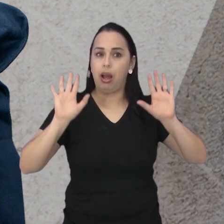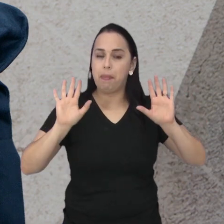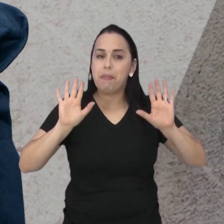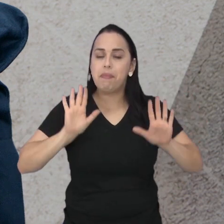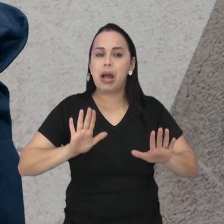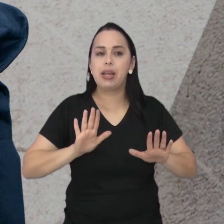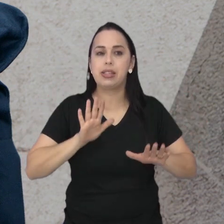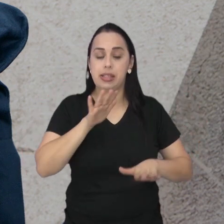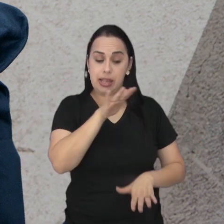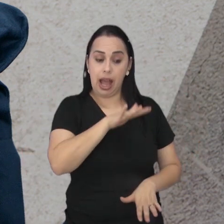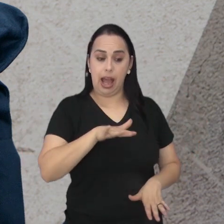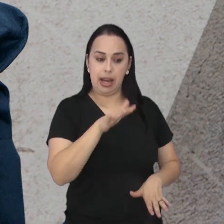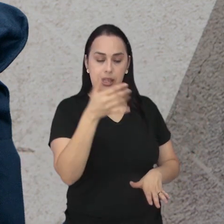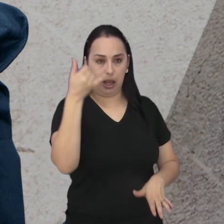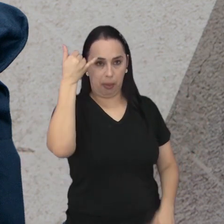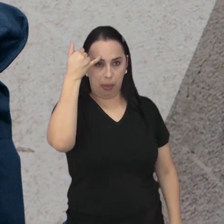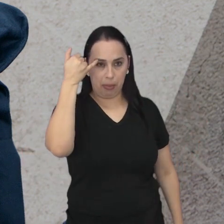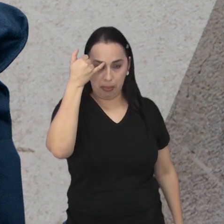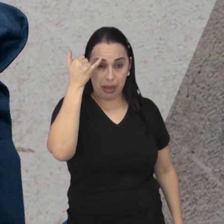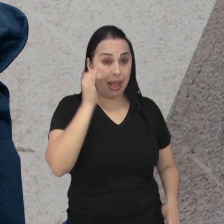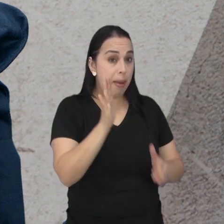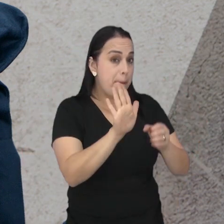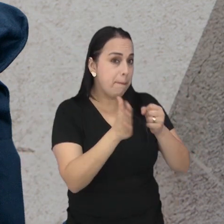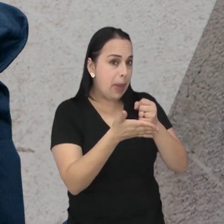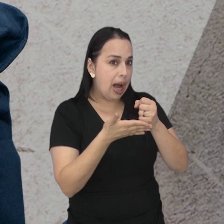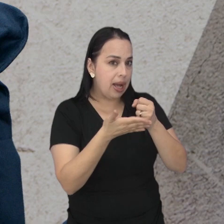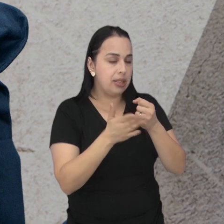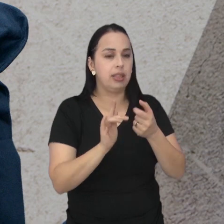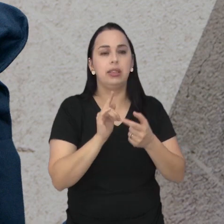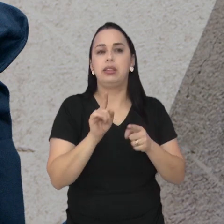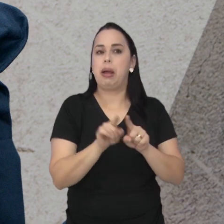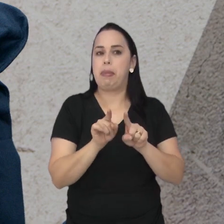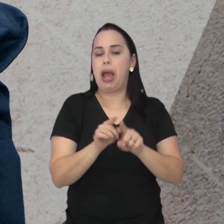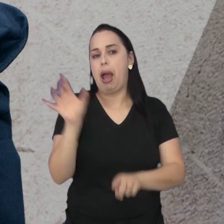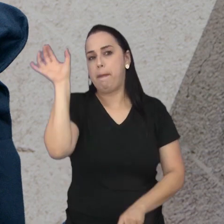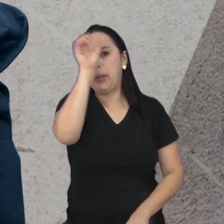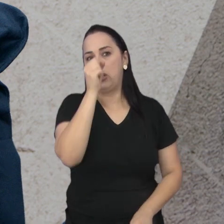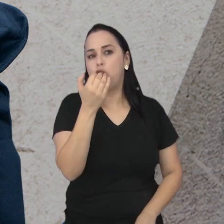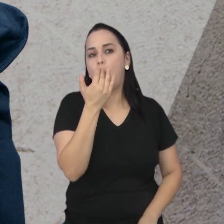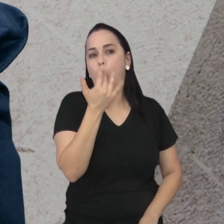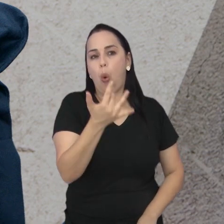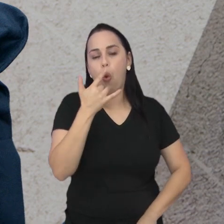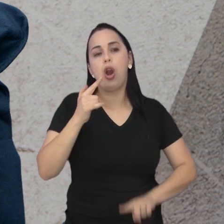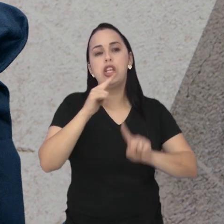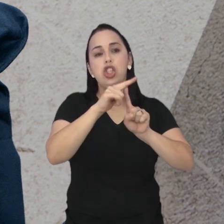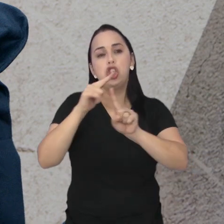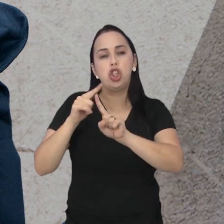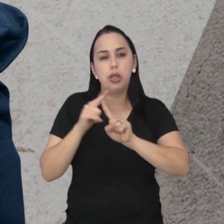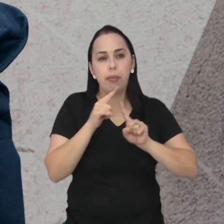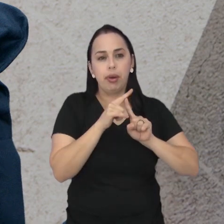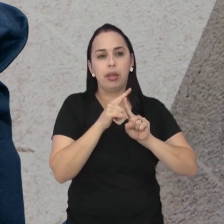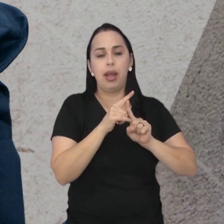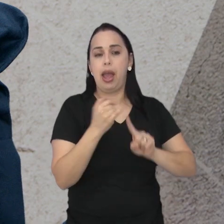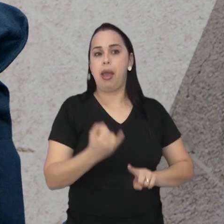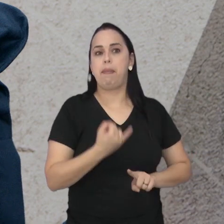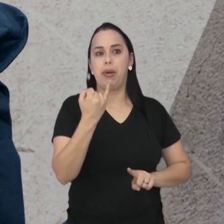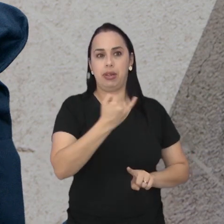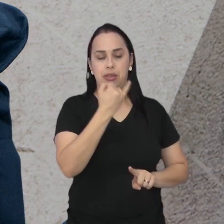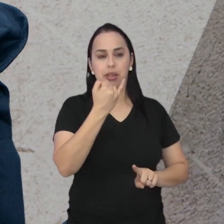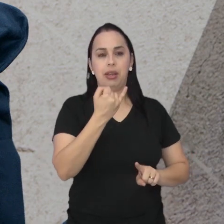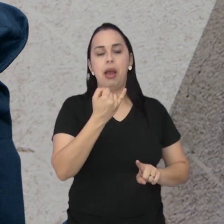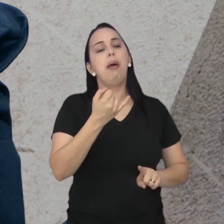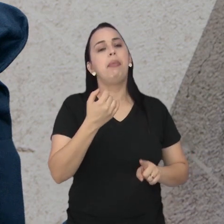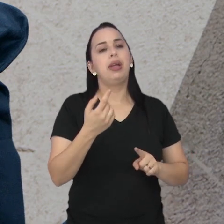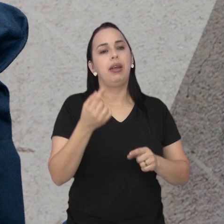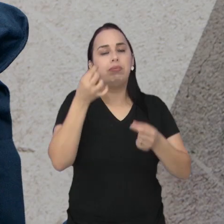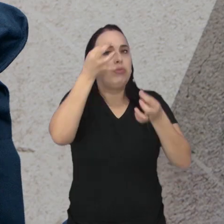ainda dentro da micropigmentação básica, colorimetria é muito importante, né? Para você ter resultados